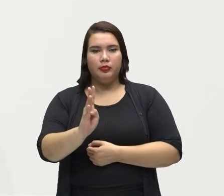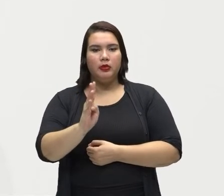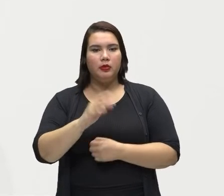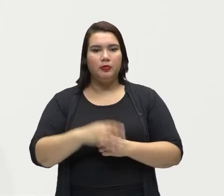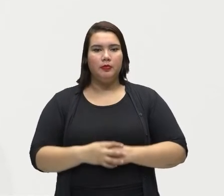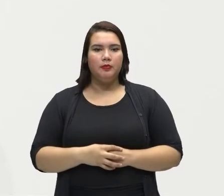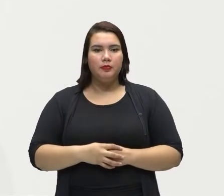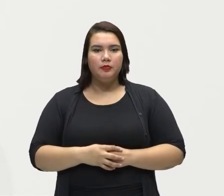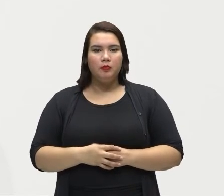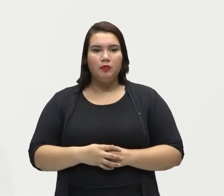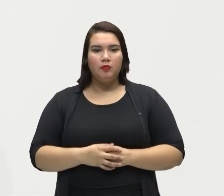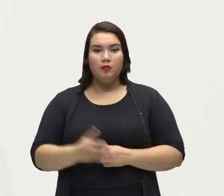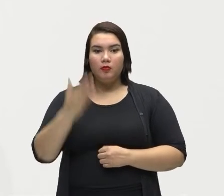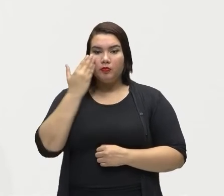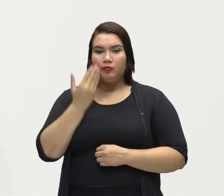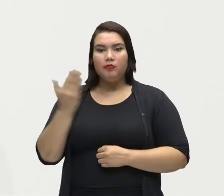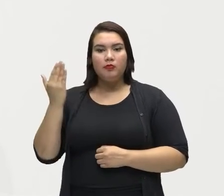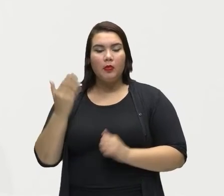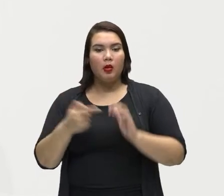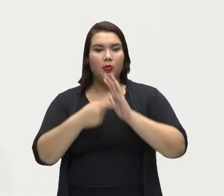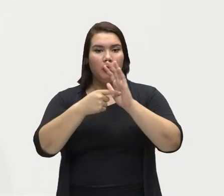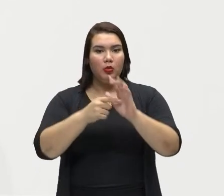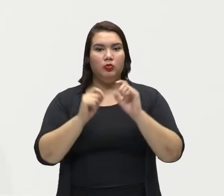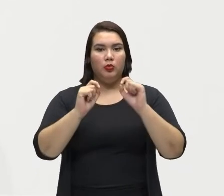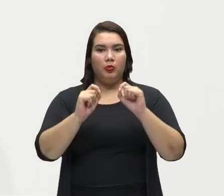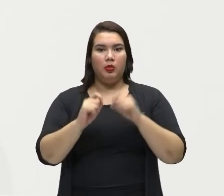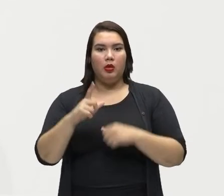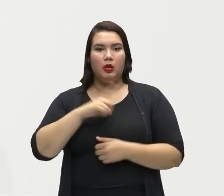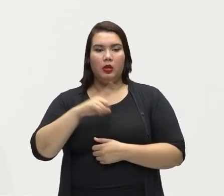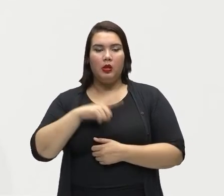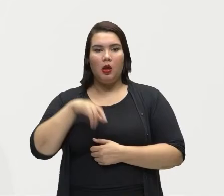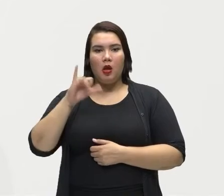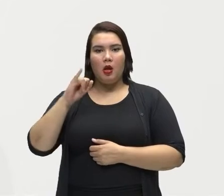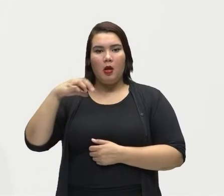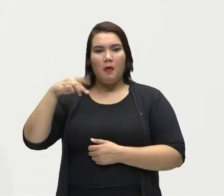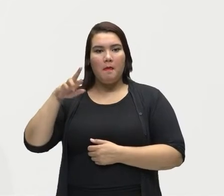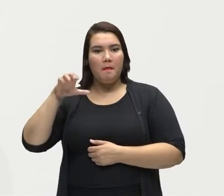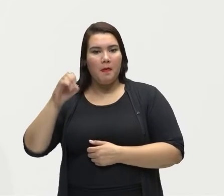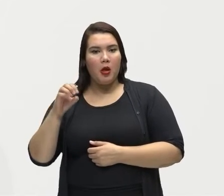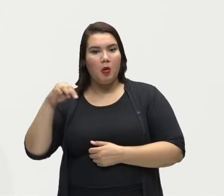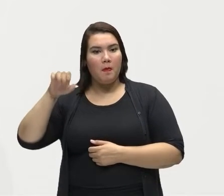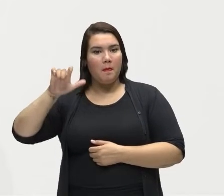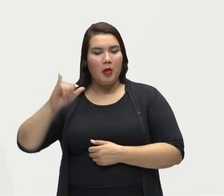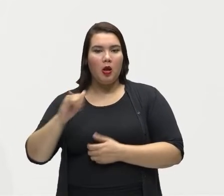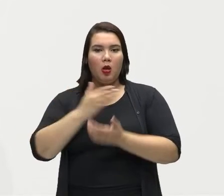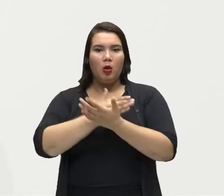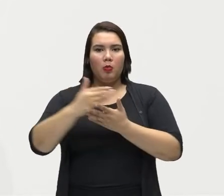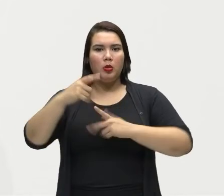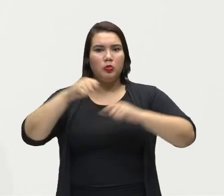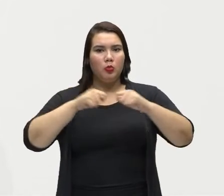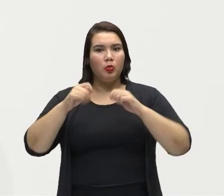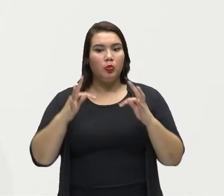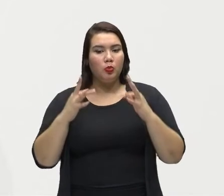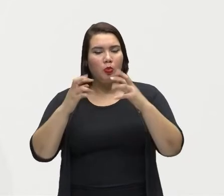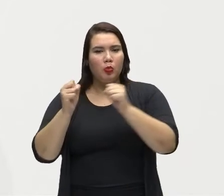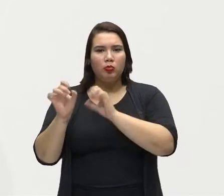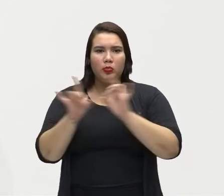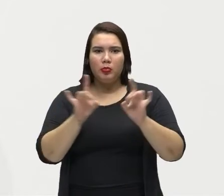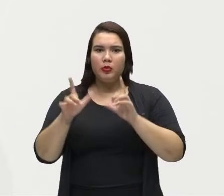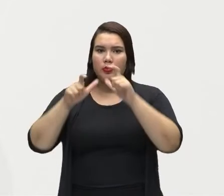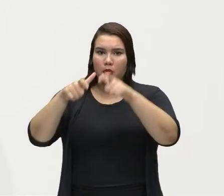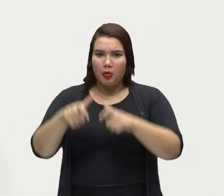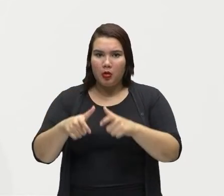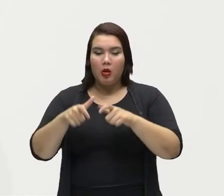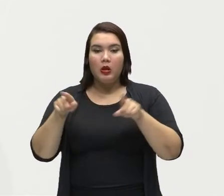tornou herdeiro do Império de Gana, pois passou a controlar todo o comércio local e o ouro extraído por Mali